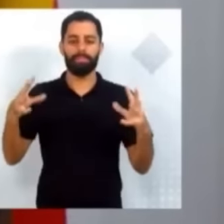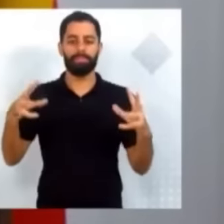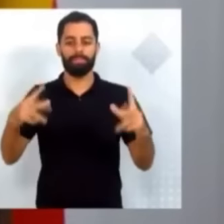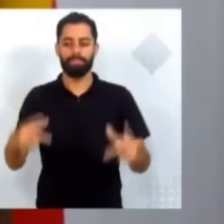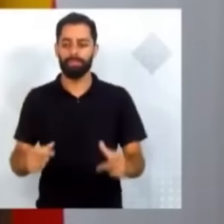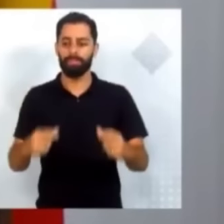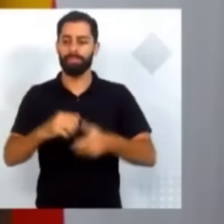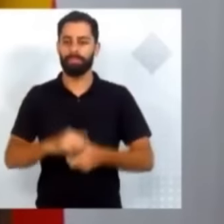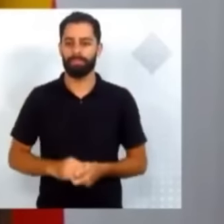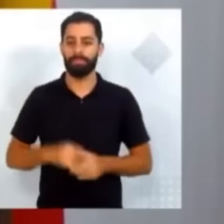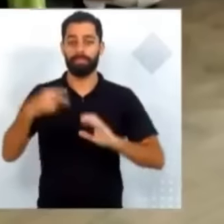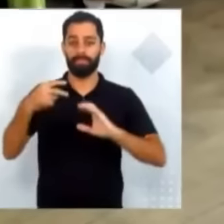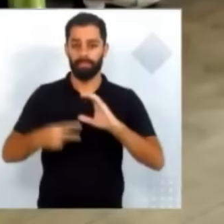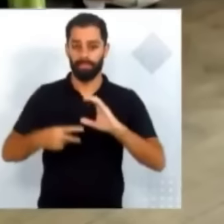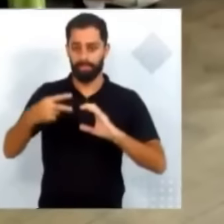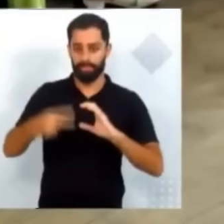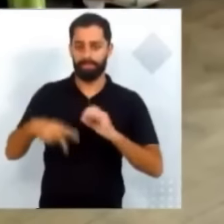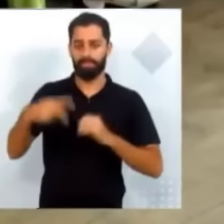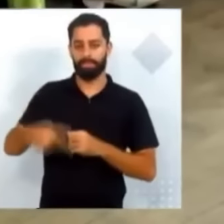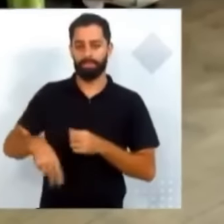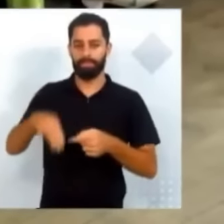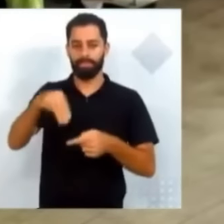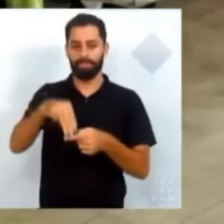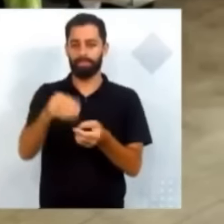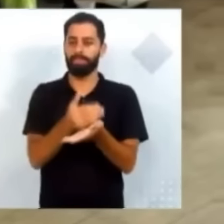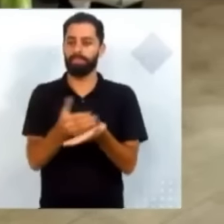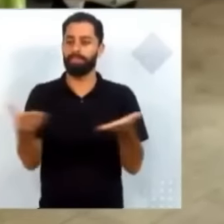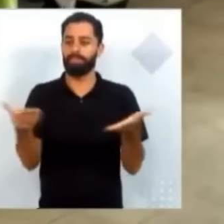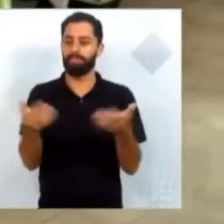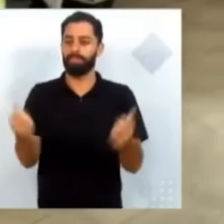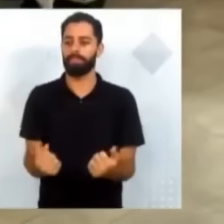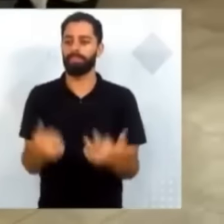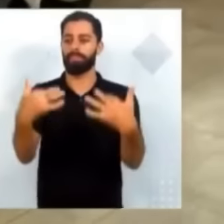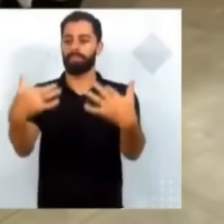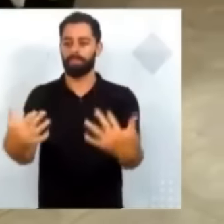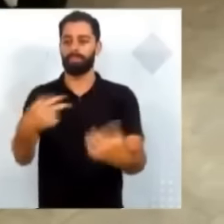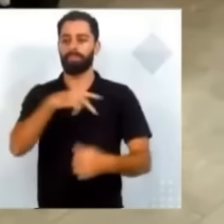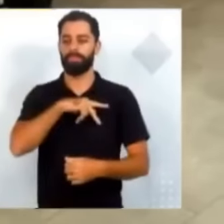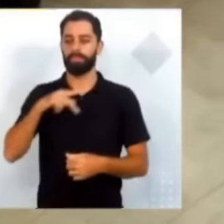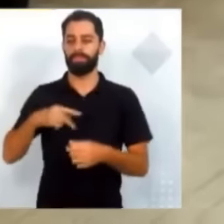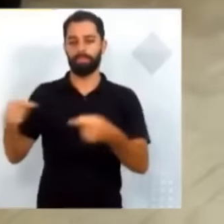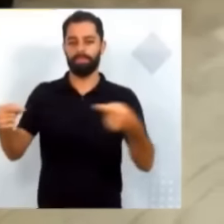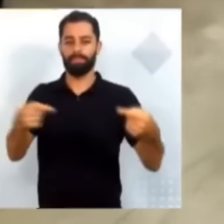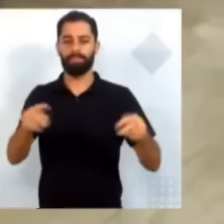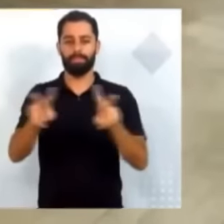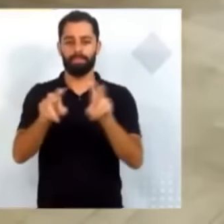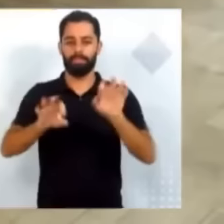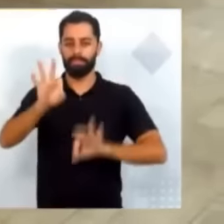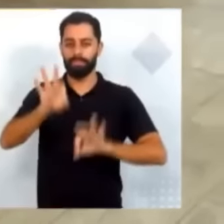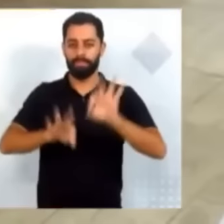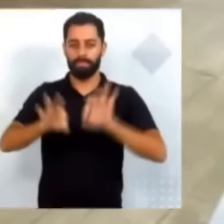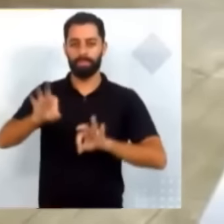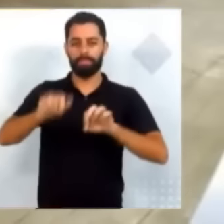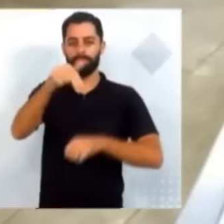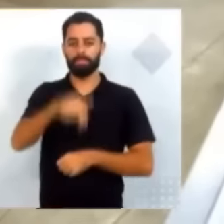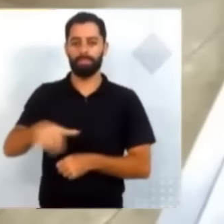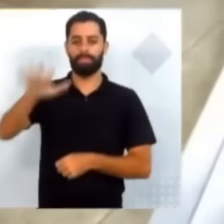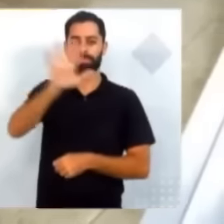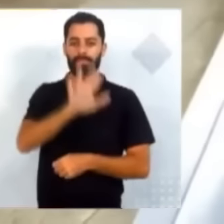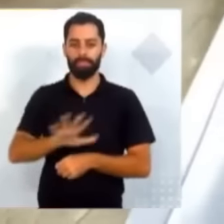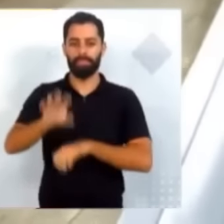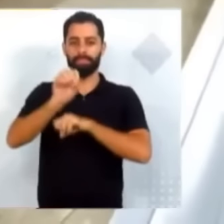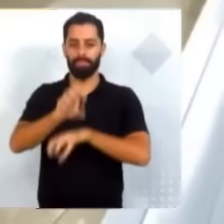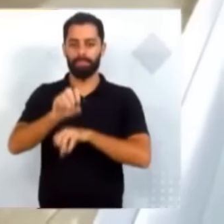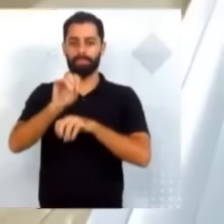A Câmara Municipal de Blumenau inicia essa audiência pública para debater sobre o Plano Nacional de Educação, que